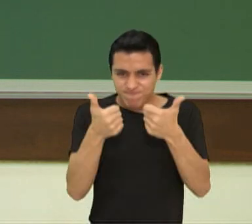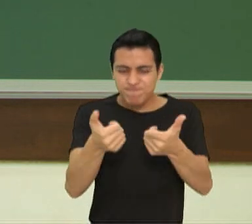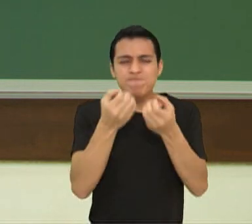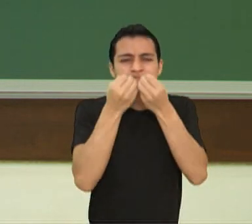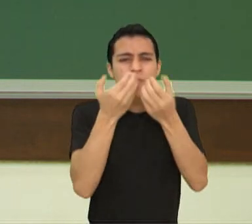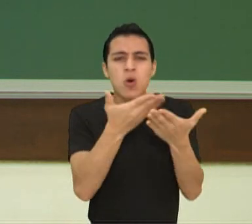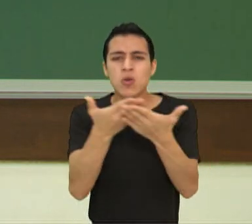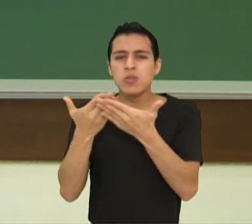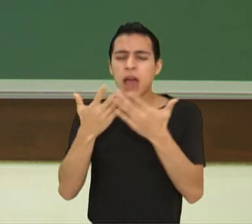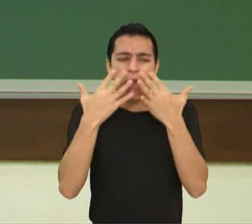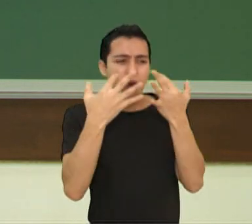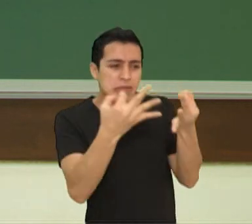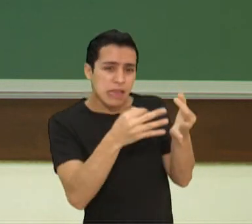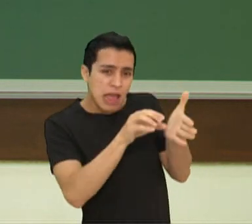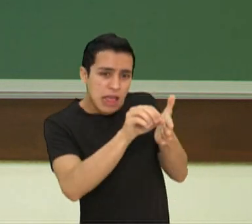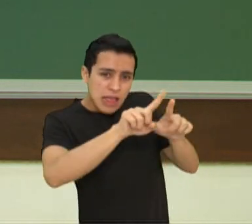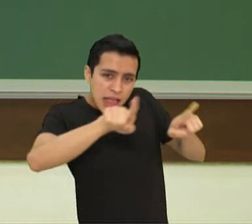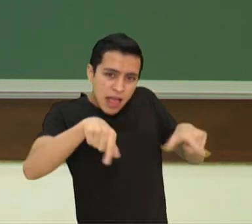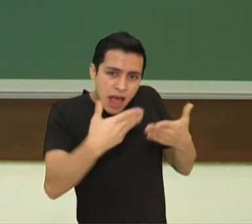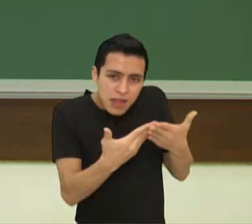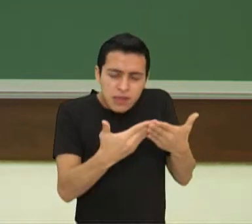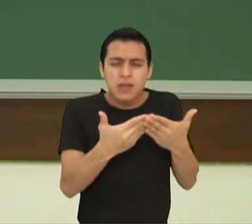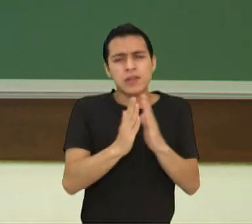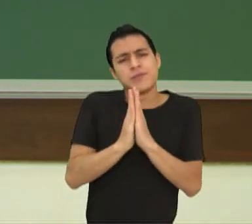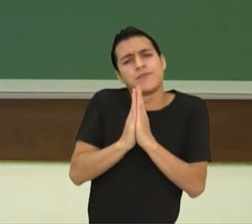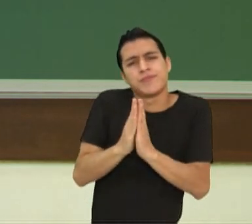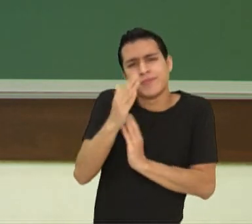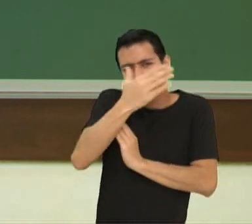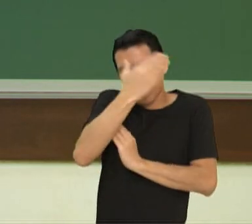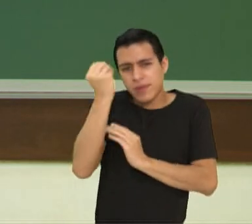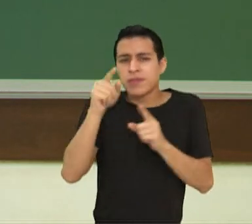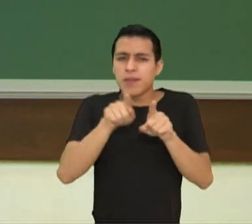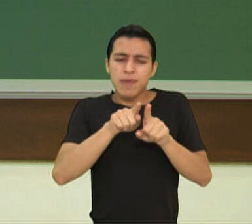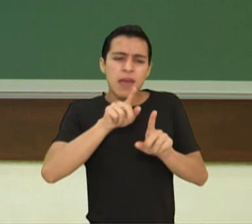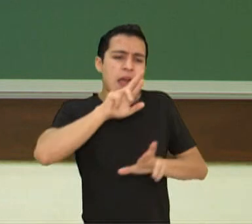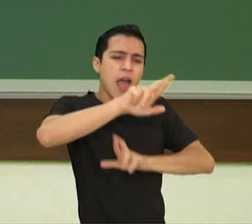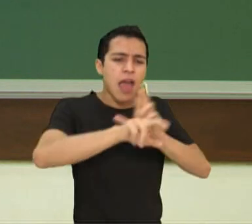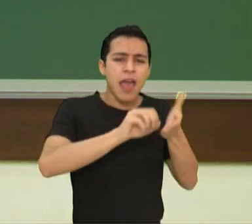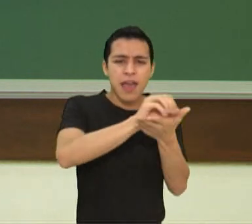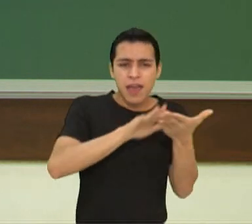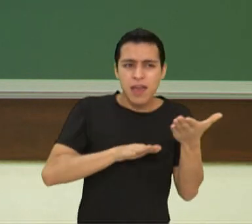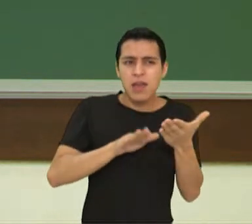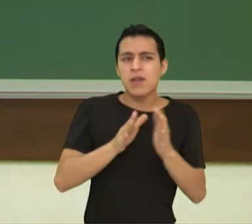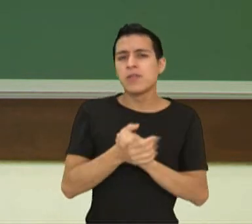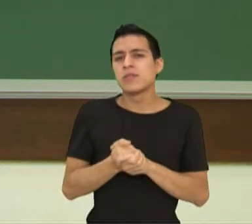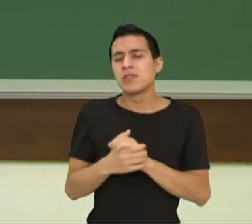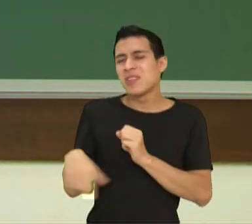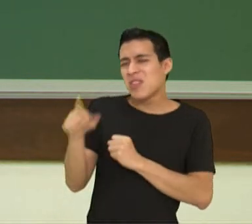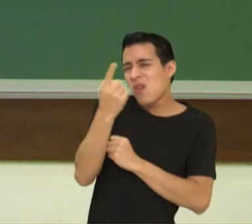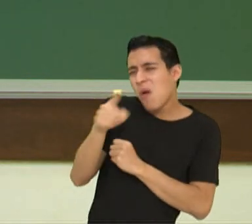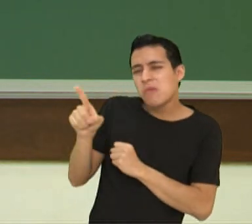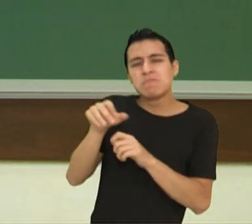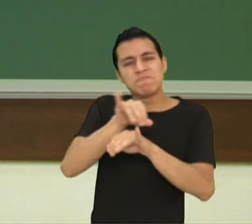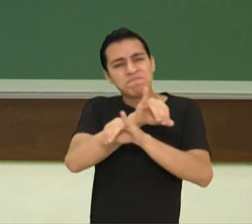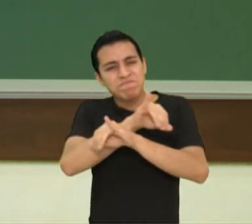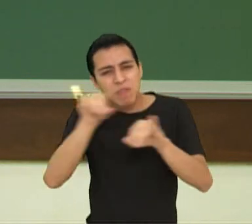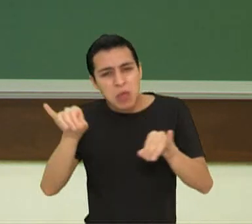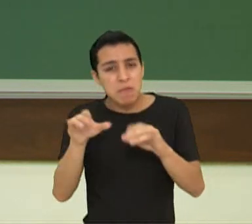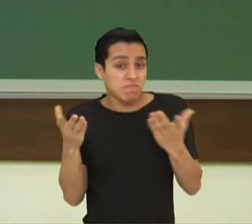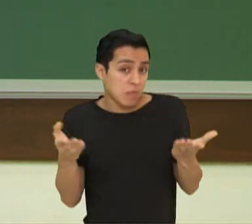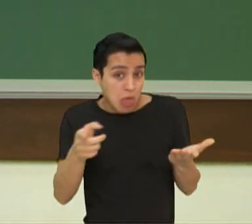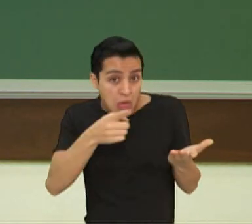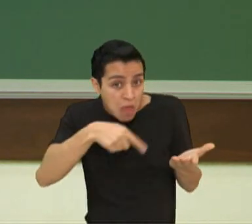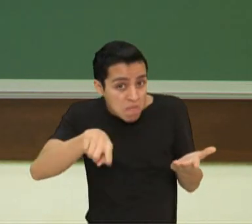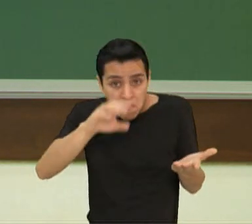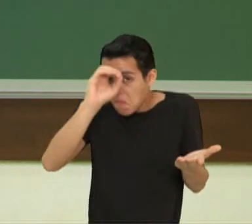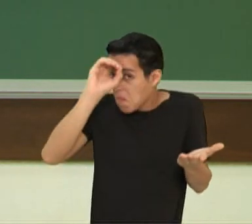estudos, fiquem atentos ao Classroom e não esqueçam de deixar as atividades. E tem mais uma coisinha aqui, não sei se vocês